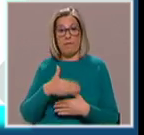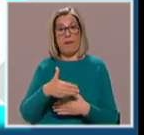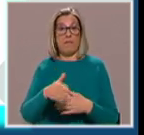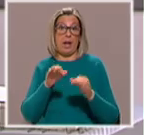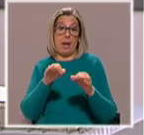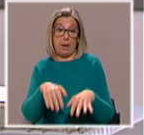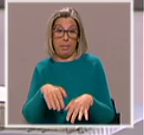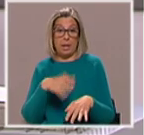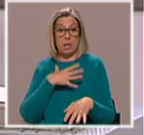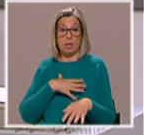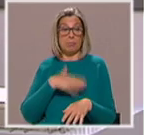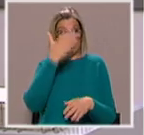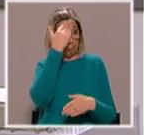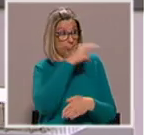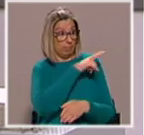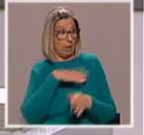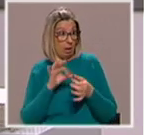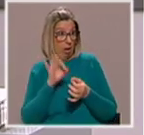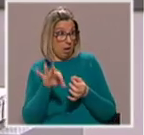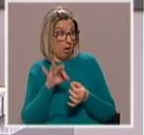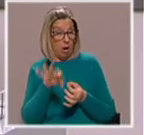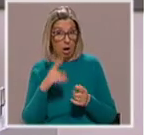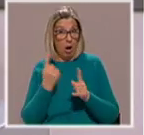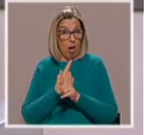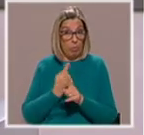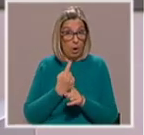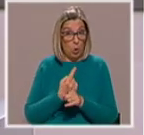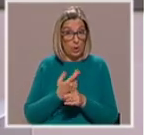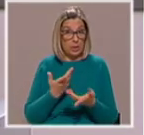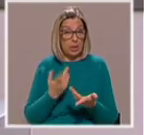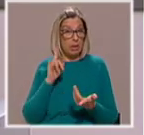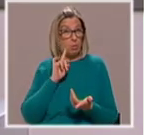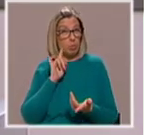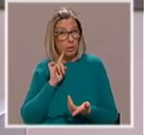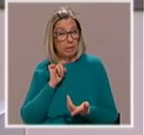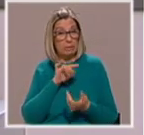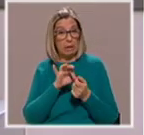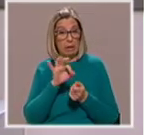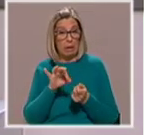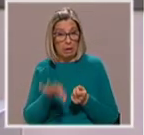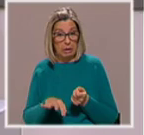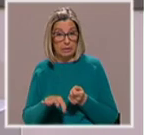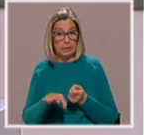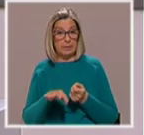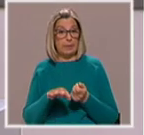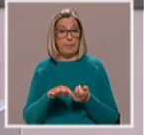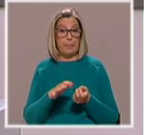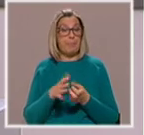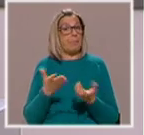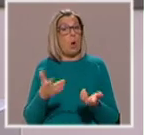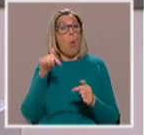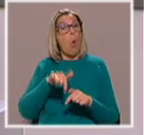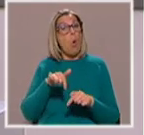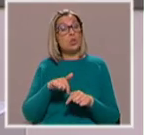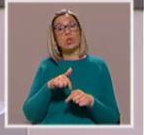sei, Márcia, não sei se queres ficar aqui na síntese alguma coisa assim mais importante que queiras referir. Então, nós